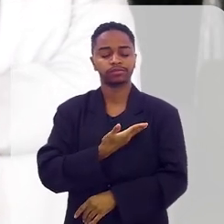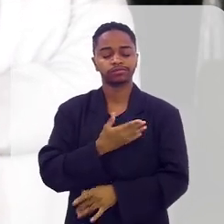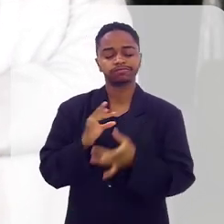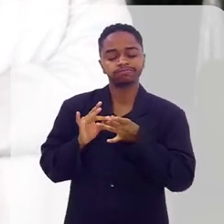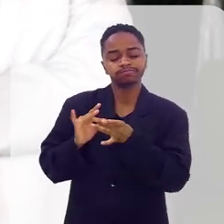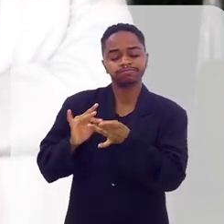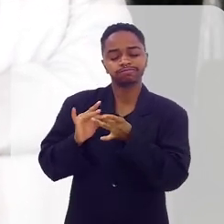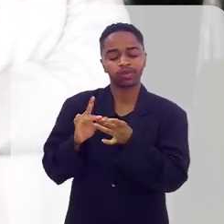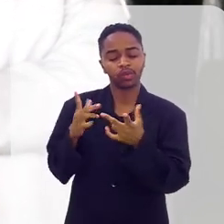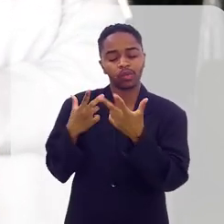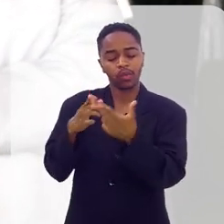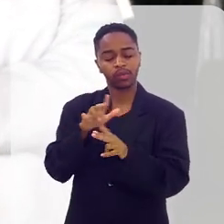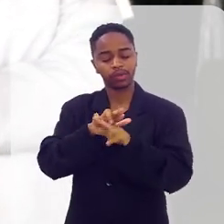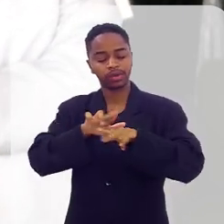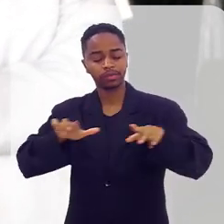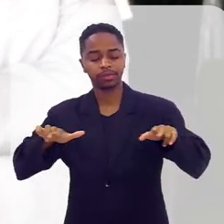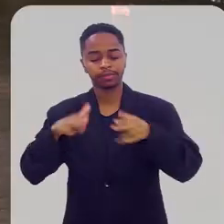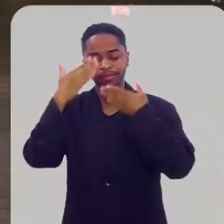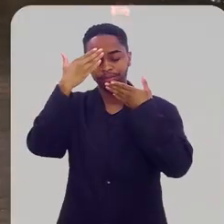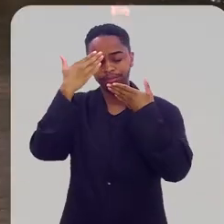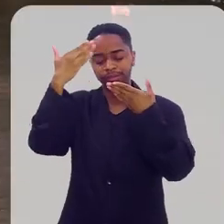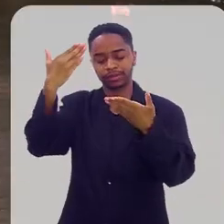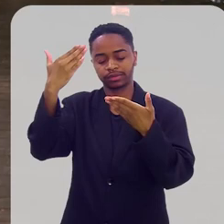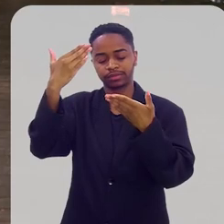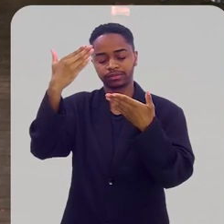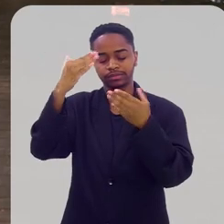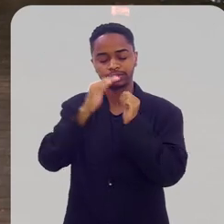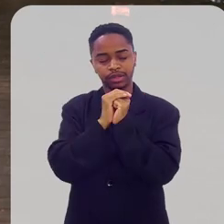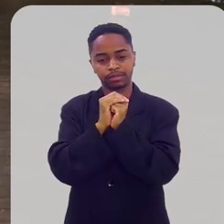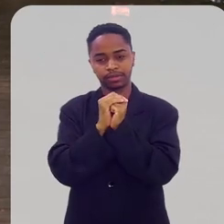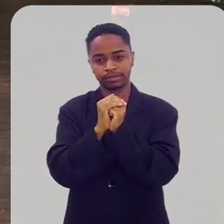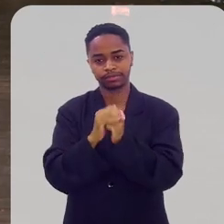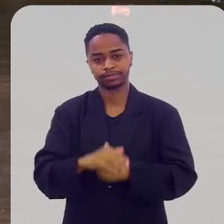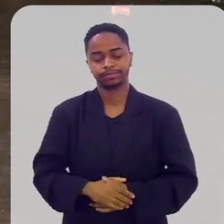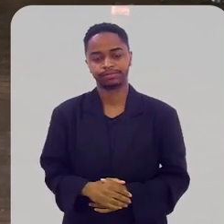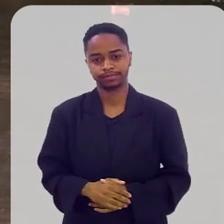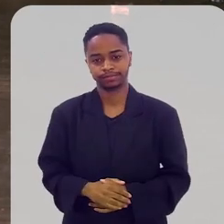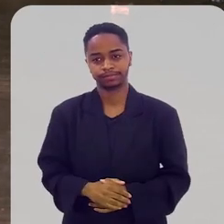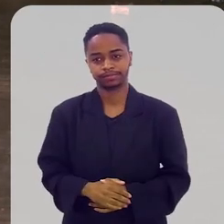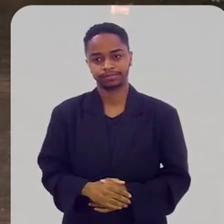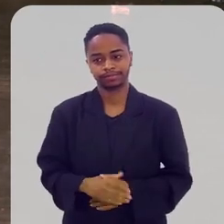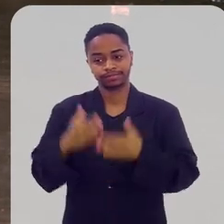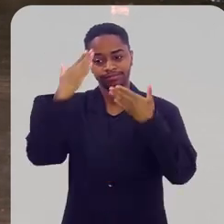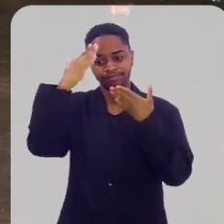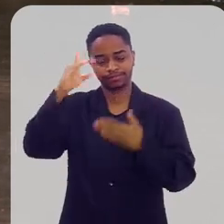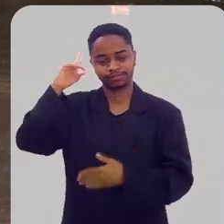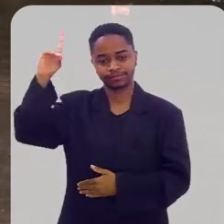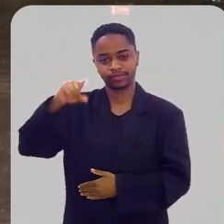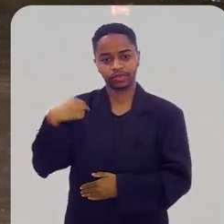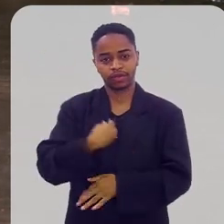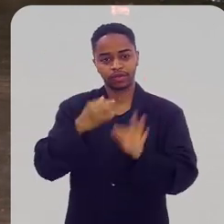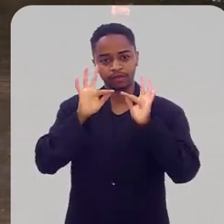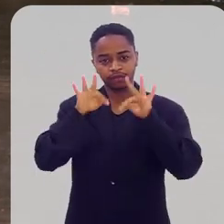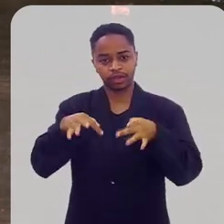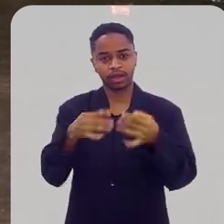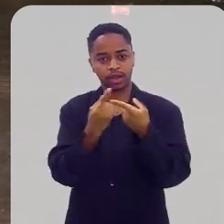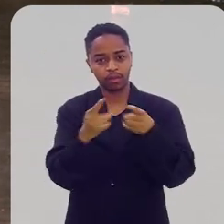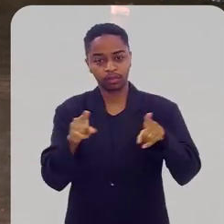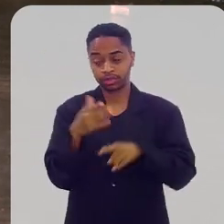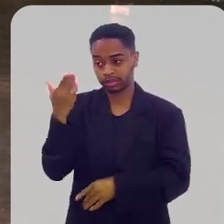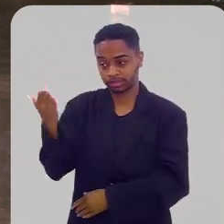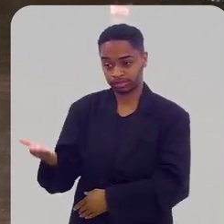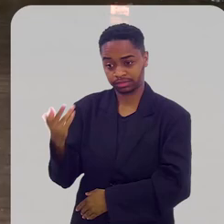mais chegados do que irmão. Amém. Muito obrigado. Amém, amém, amém e graças a Deus. Vamos encerrar com a música de Jorge Dom.